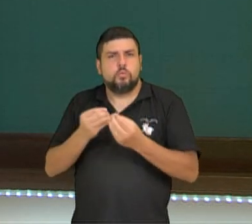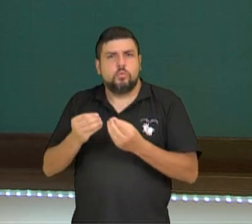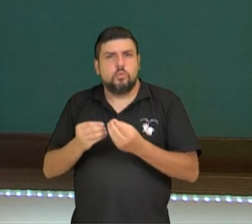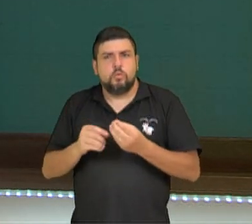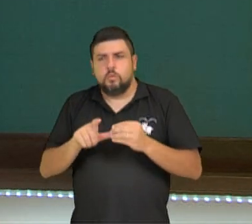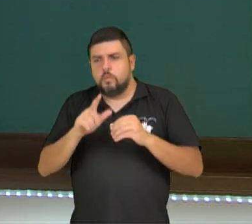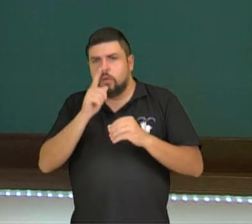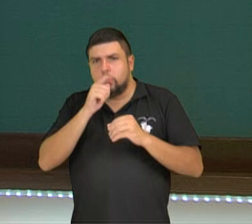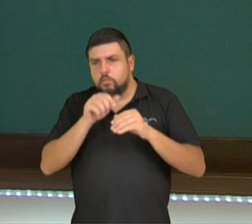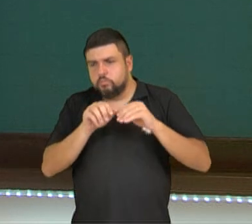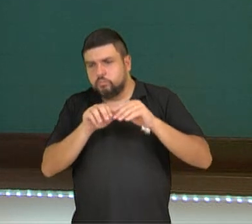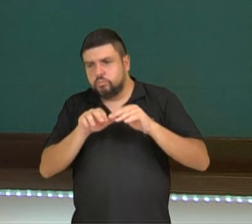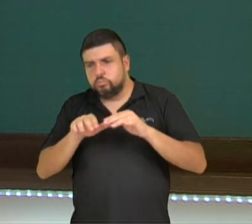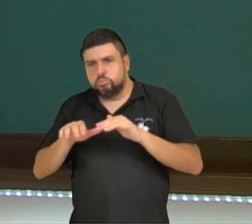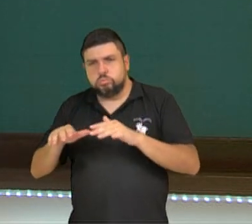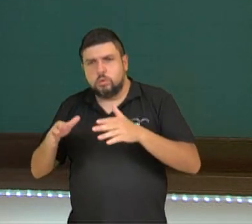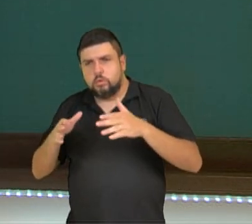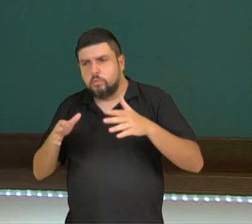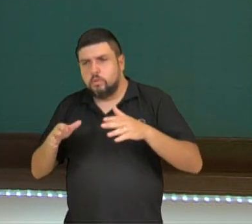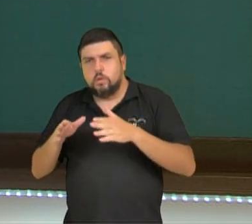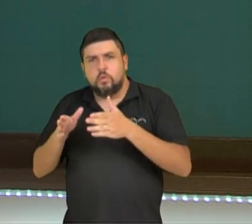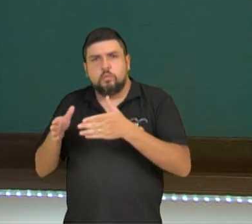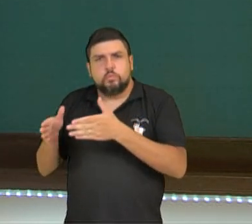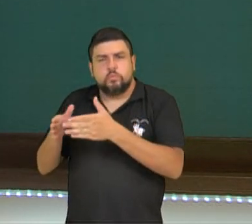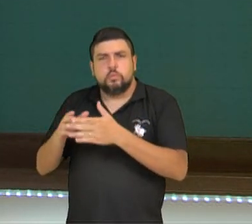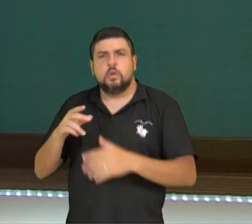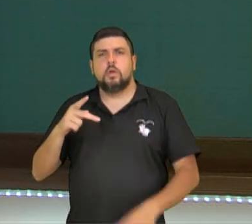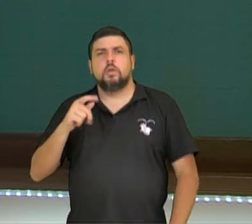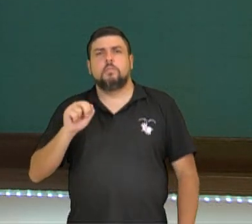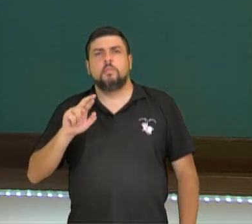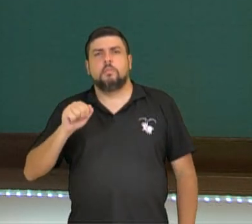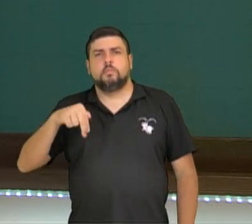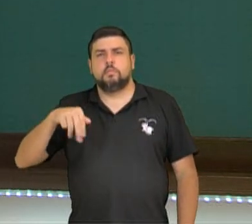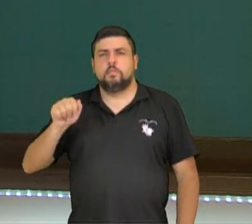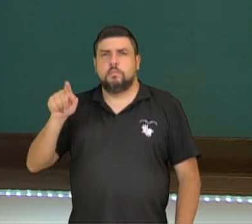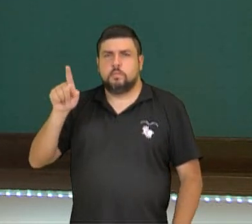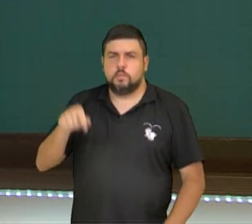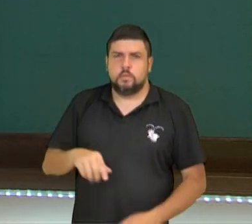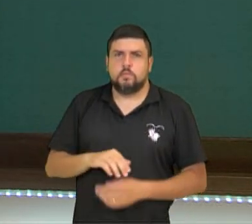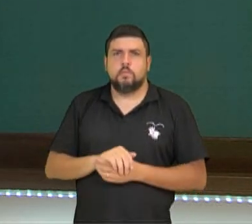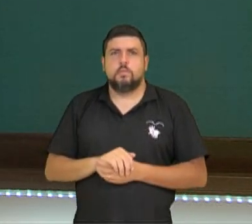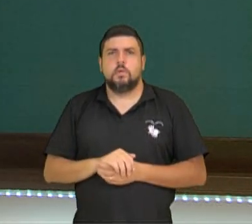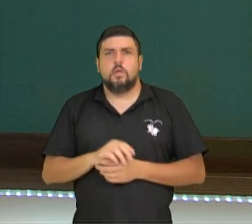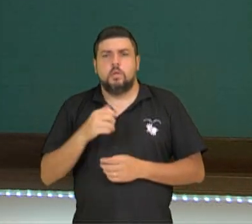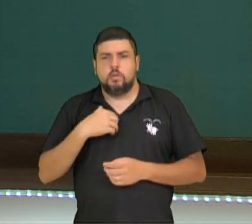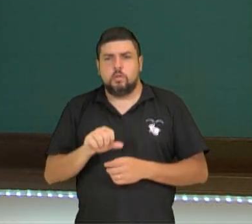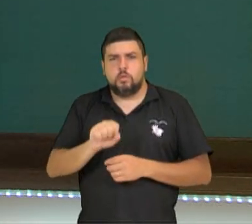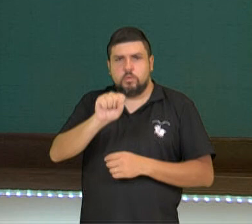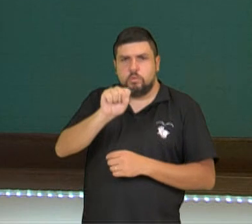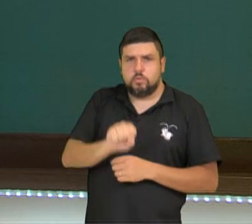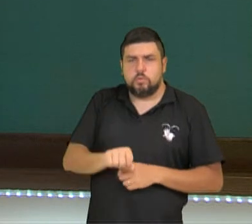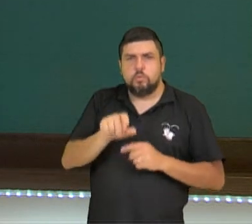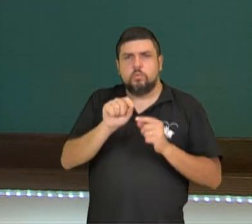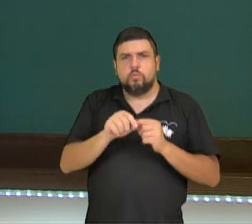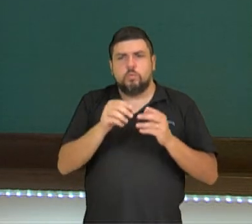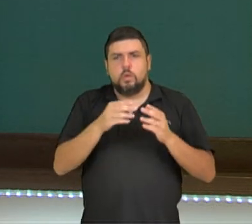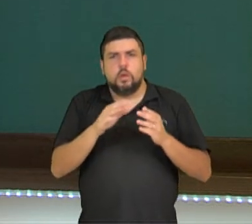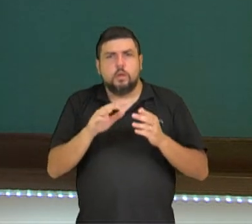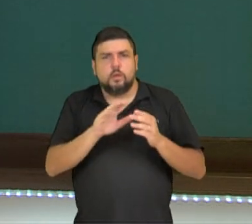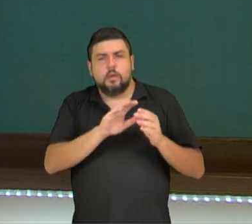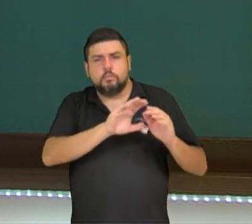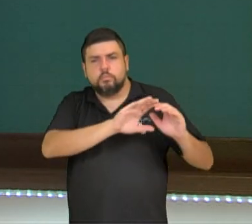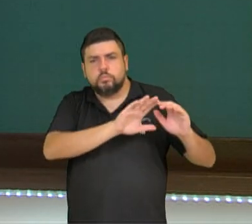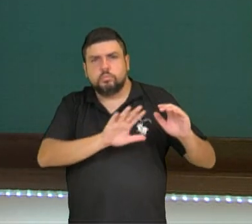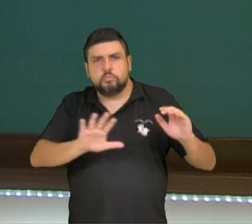no rio Paraná. Então, a bacia do rio Iguaçu é imensa e pertence à bacia do Paraná, que